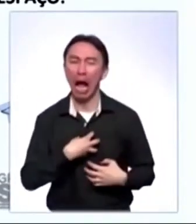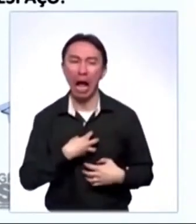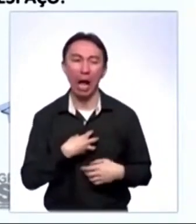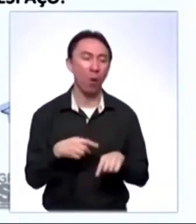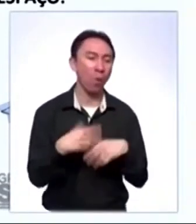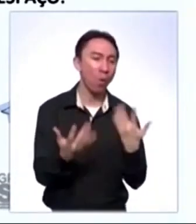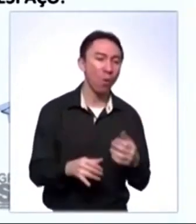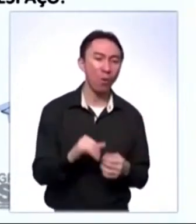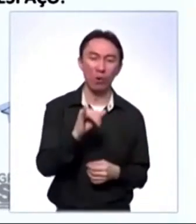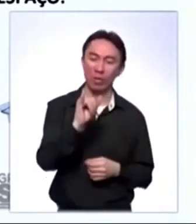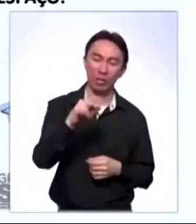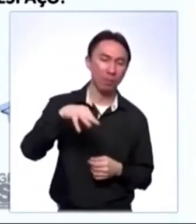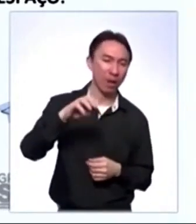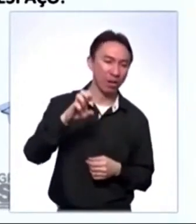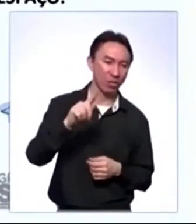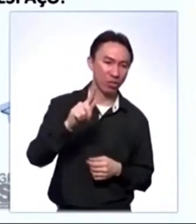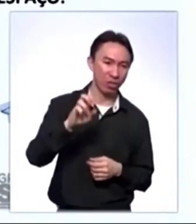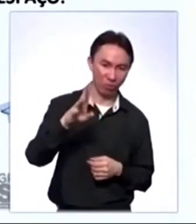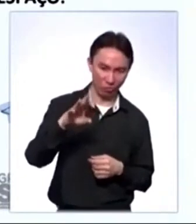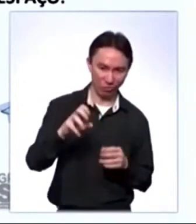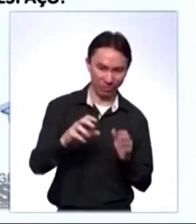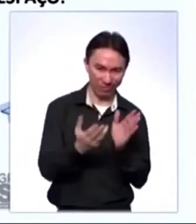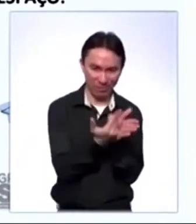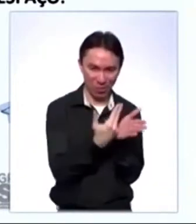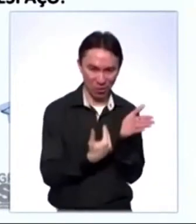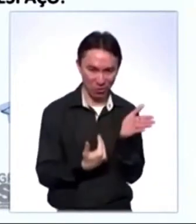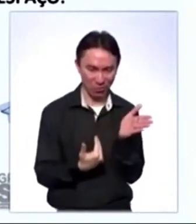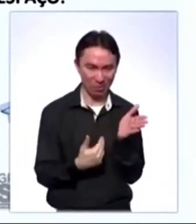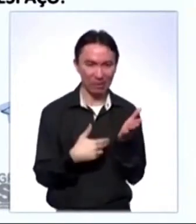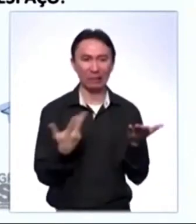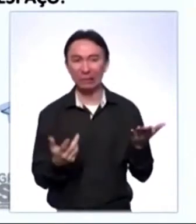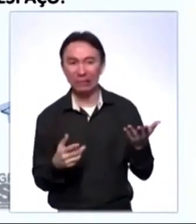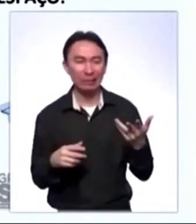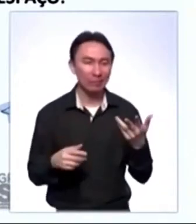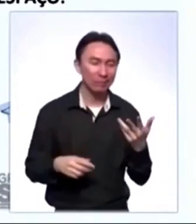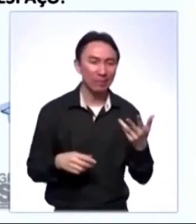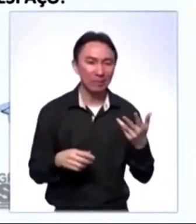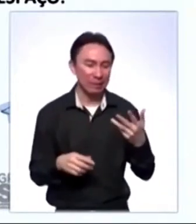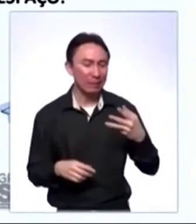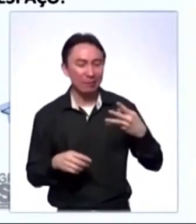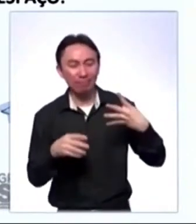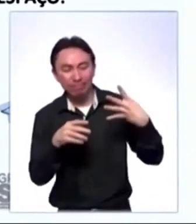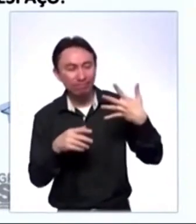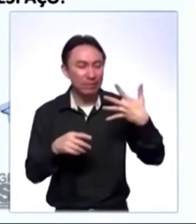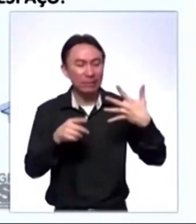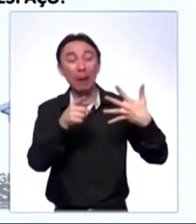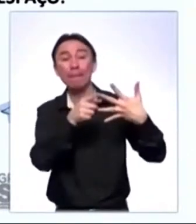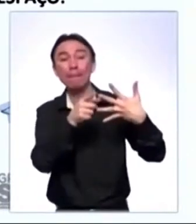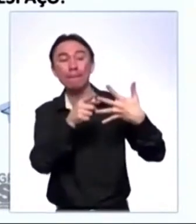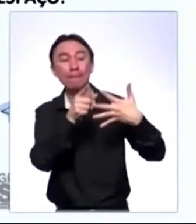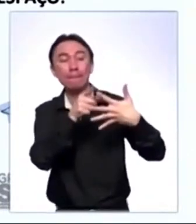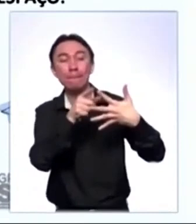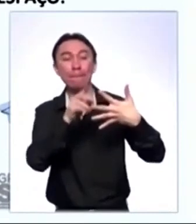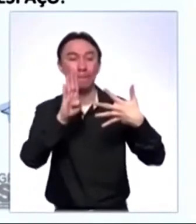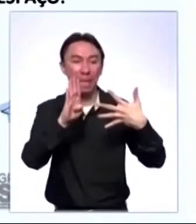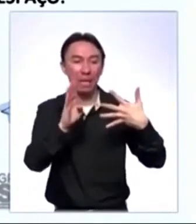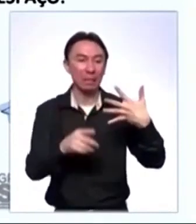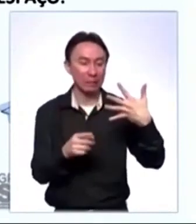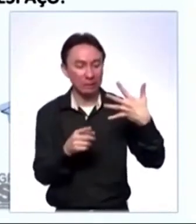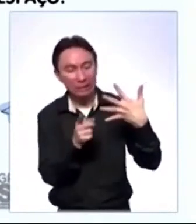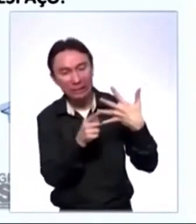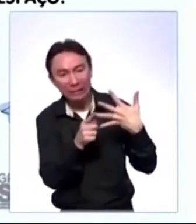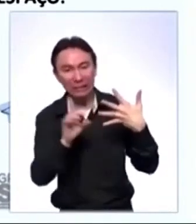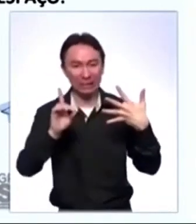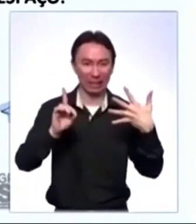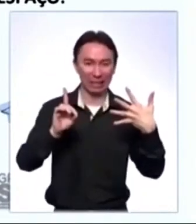imagético? Ou vamos lá, você deveria ficar entre duas aqui. A letra B e a letra D. Tá certo? Cênico e dramático.